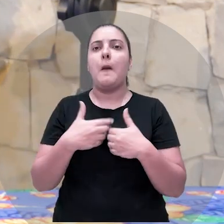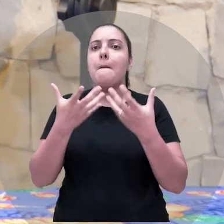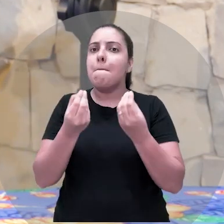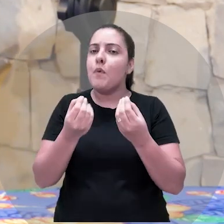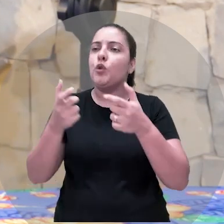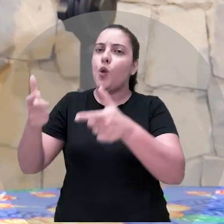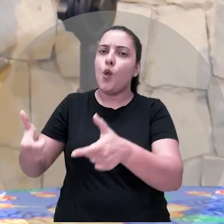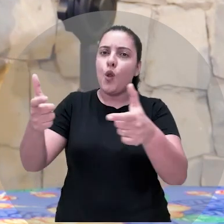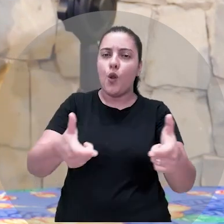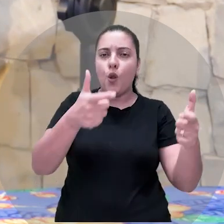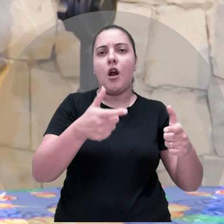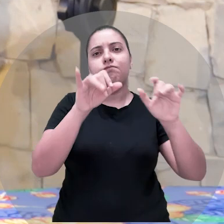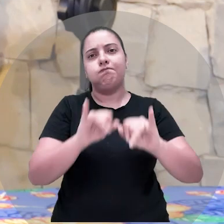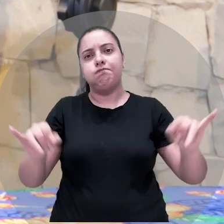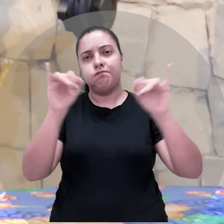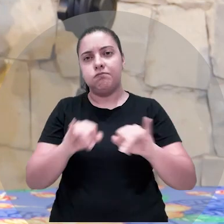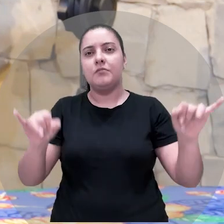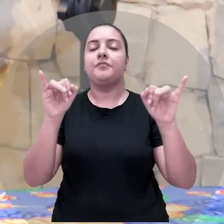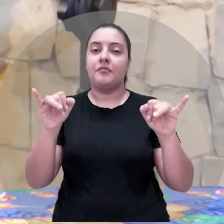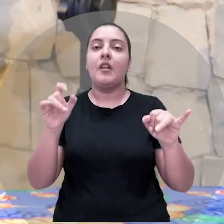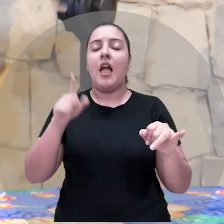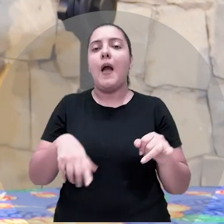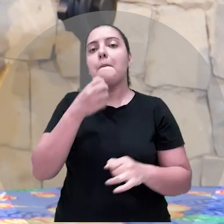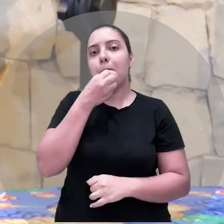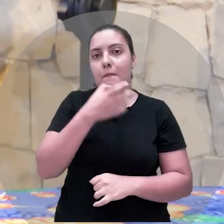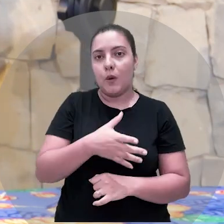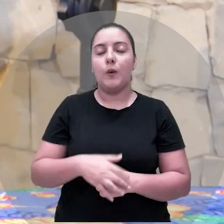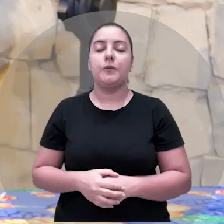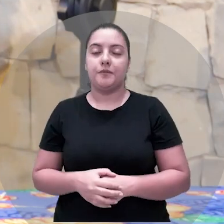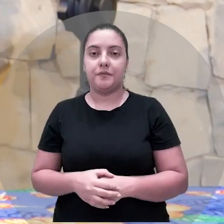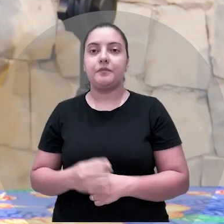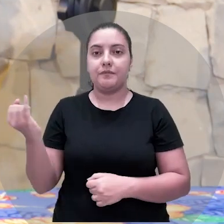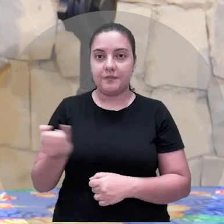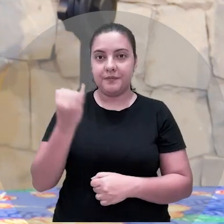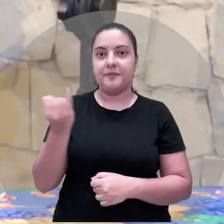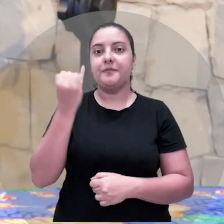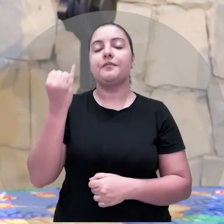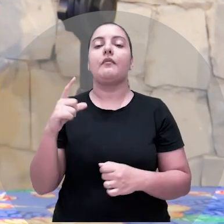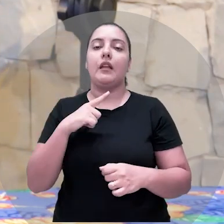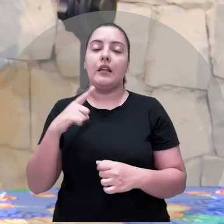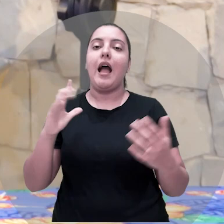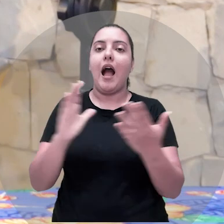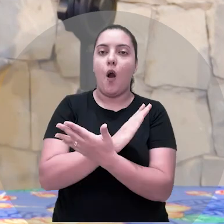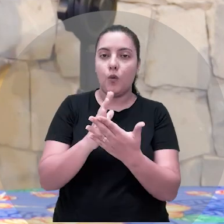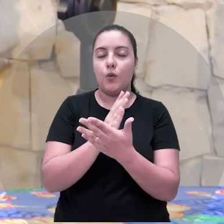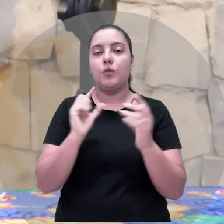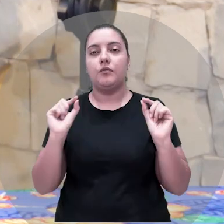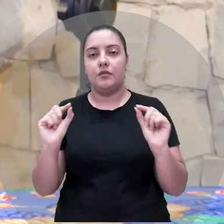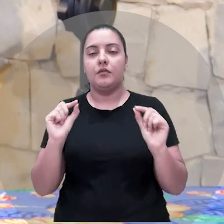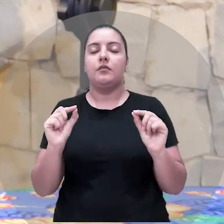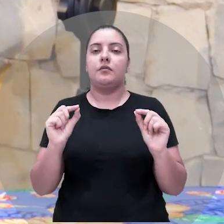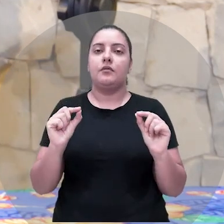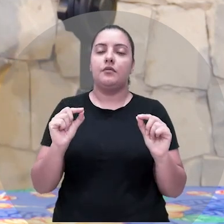tem algumas como eu falei né faz que é Fortaleza Azul pintando o site azul e